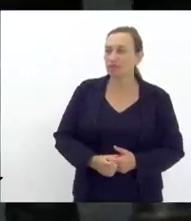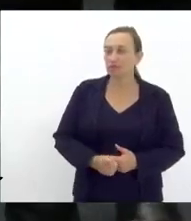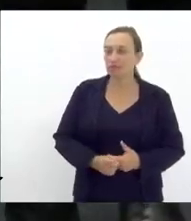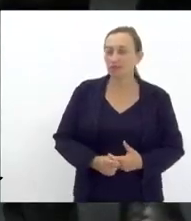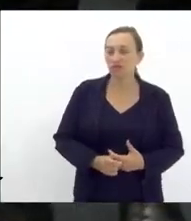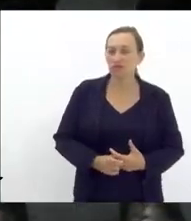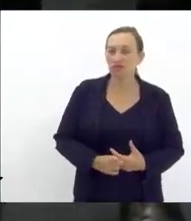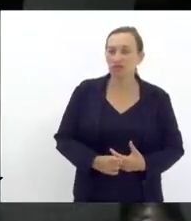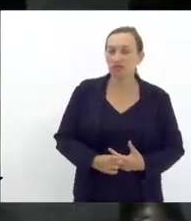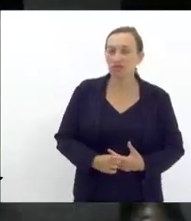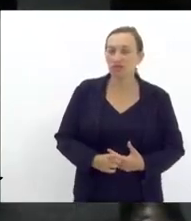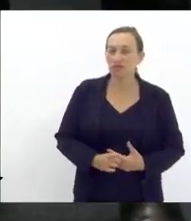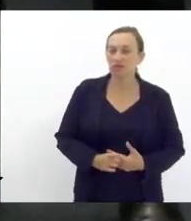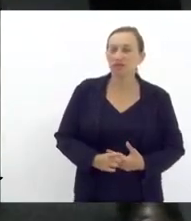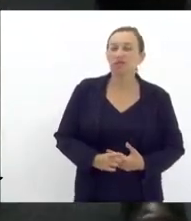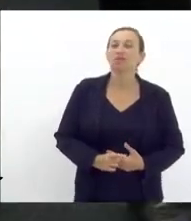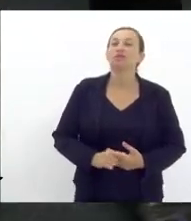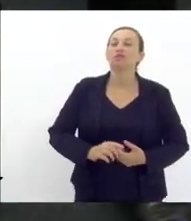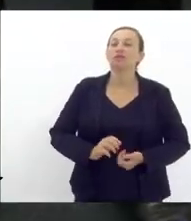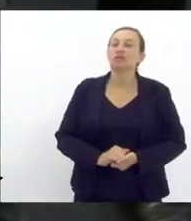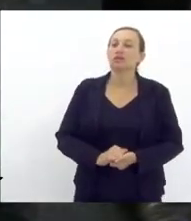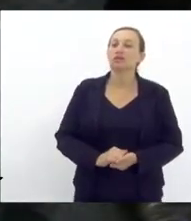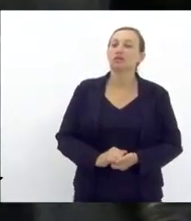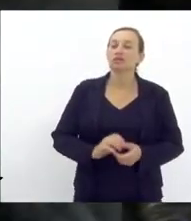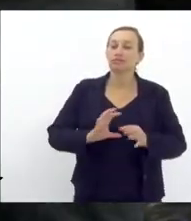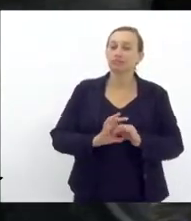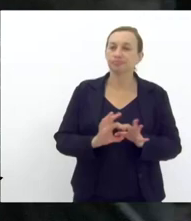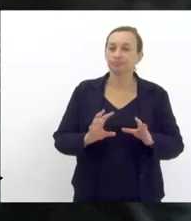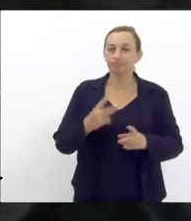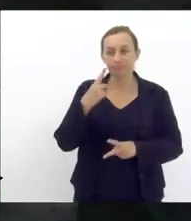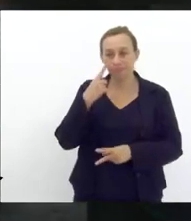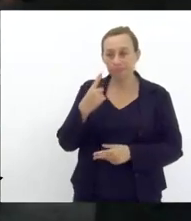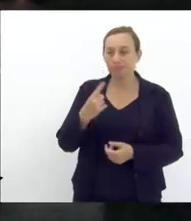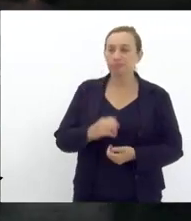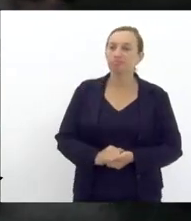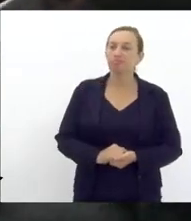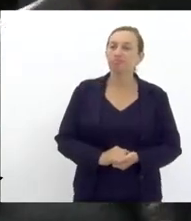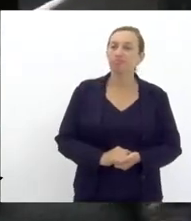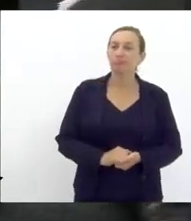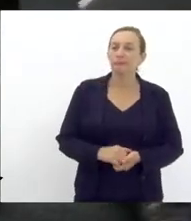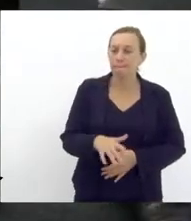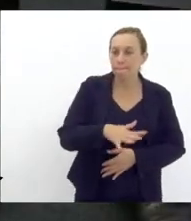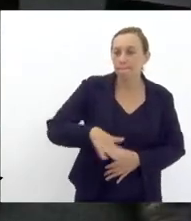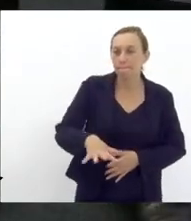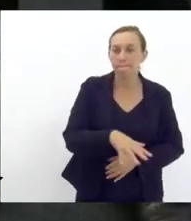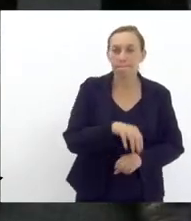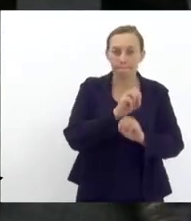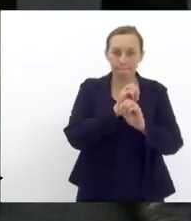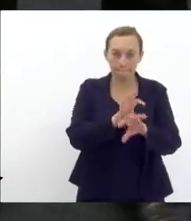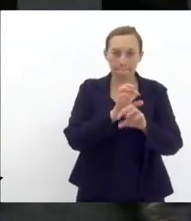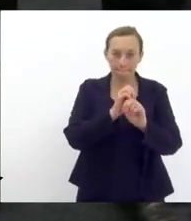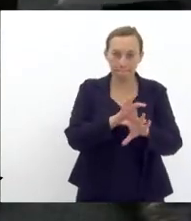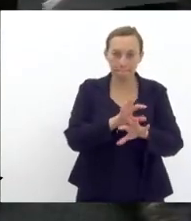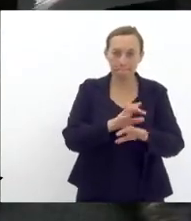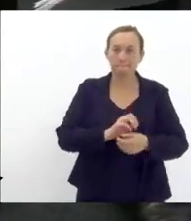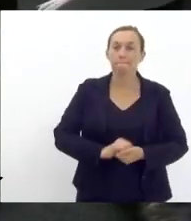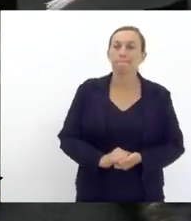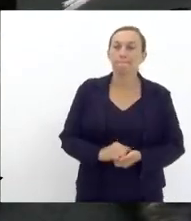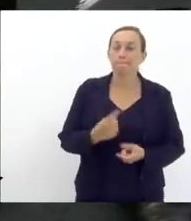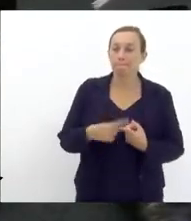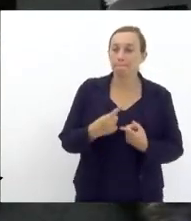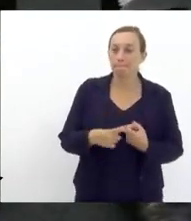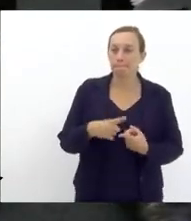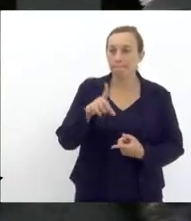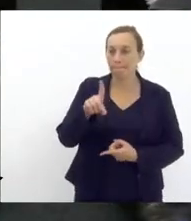de internação ou das medidas de liberdade assistida em que a área da Educação atua porque o